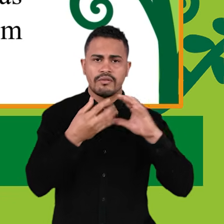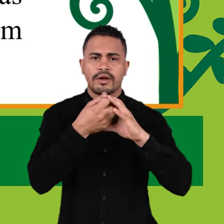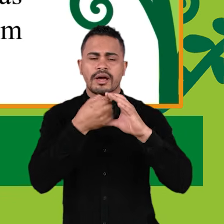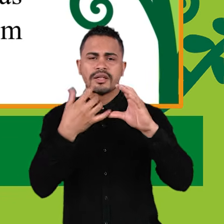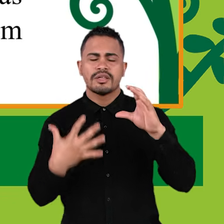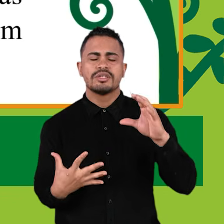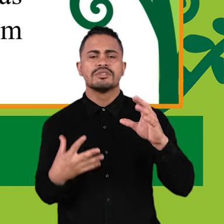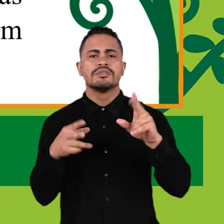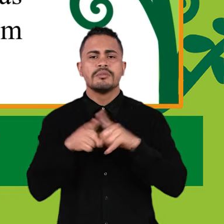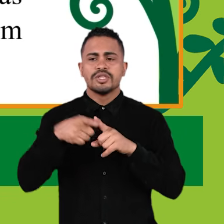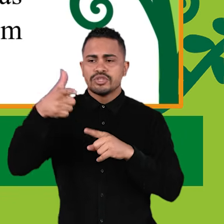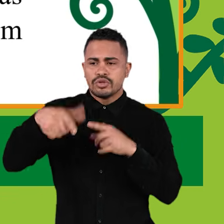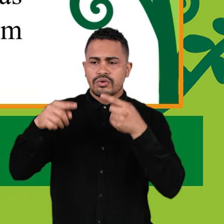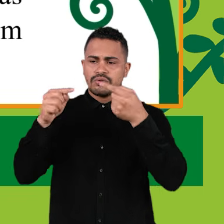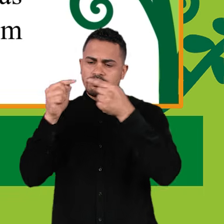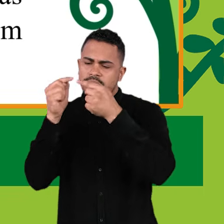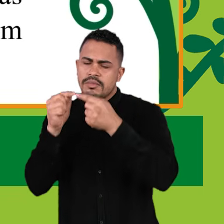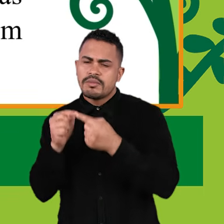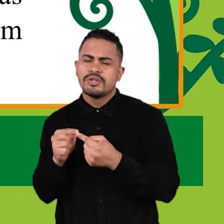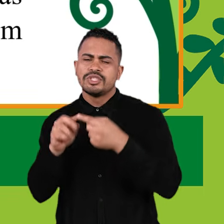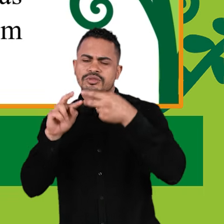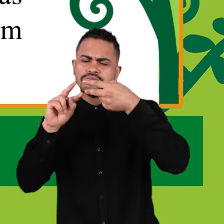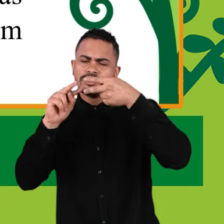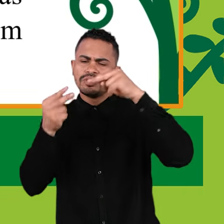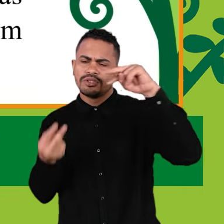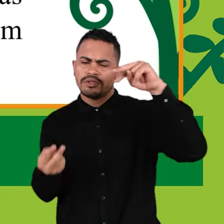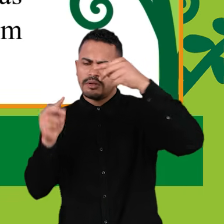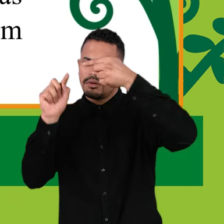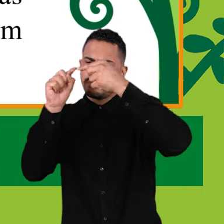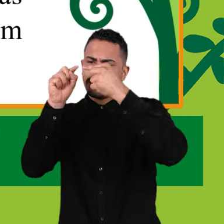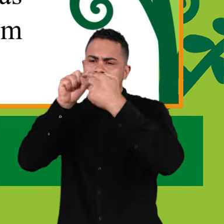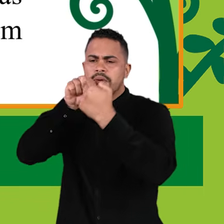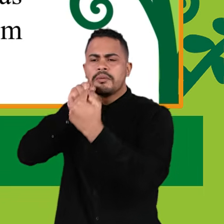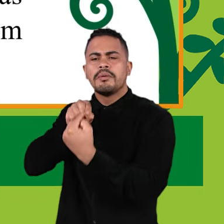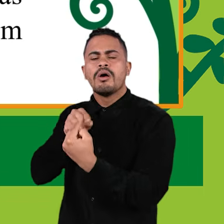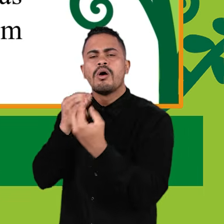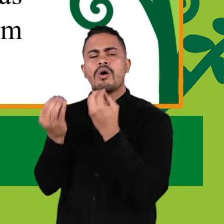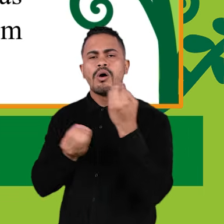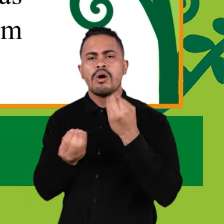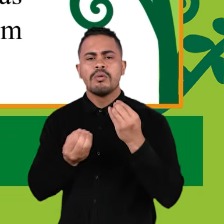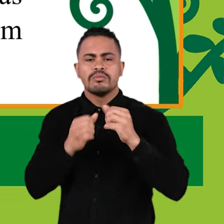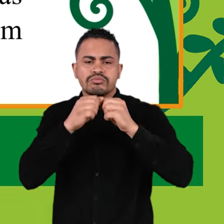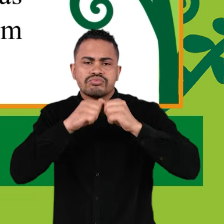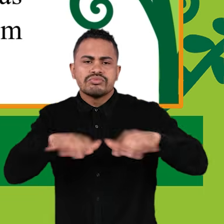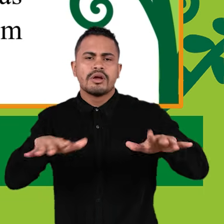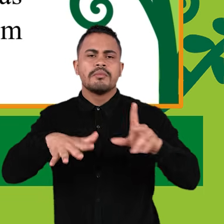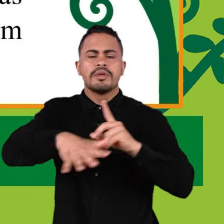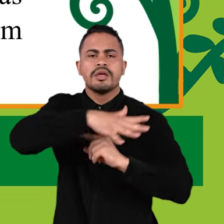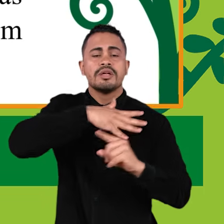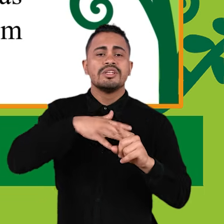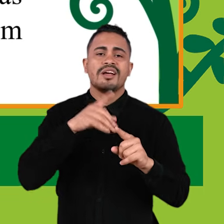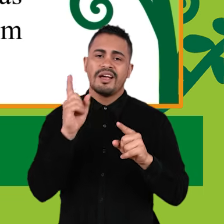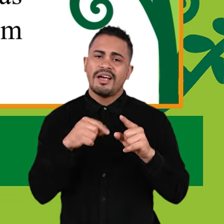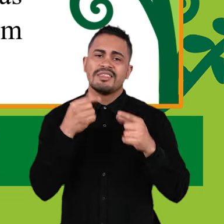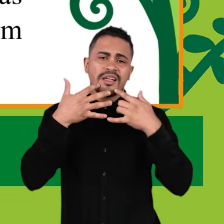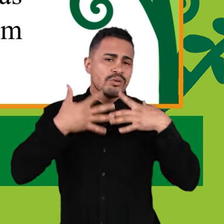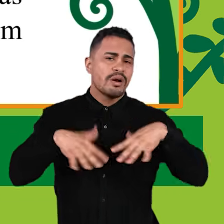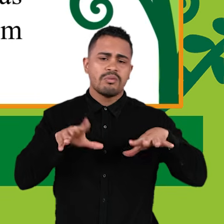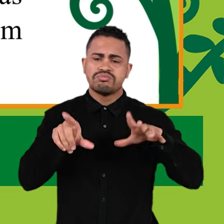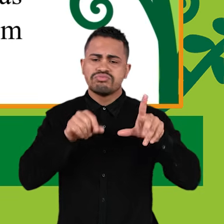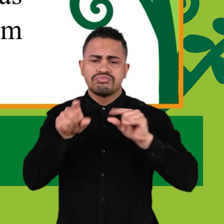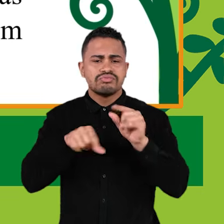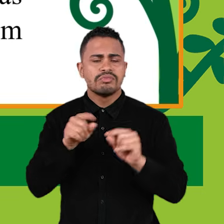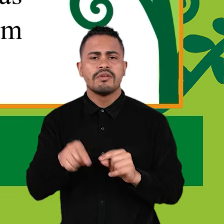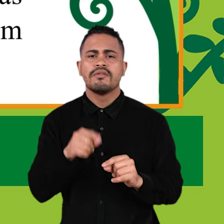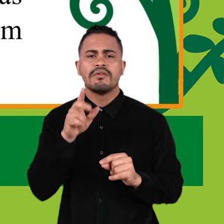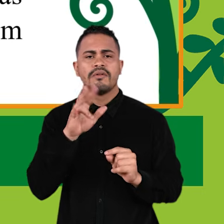e a recombinação gênica, ela vai distribuir essa característica no ambiente, a seleção natural vai escolher aquela característica